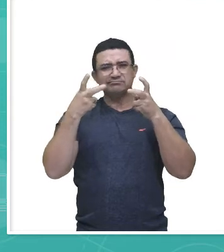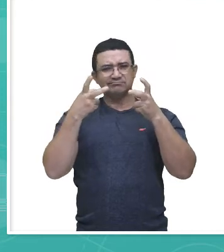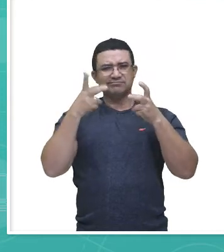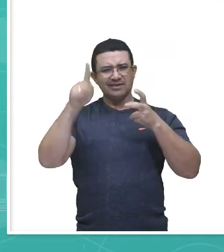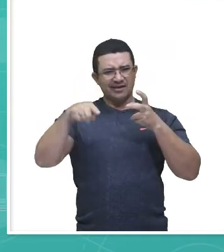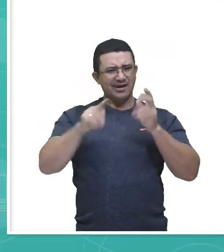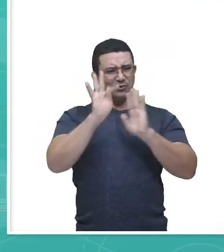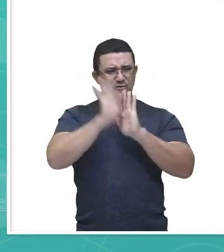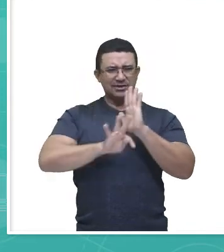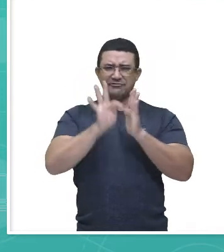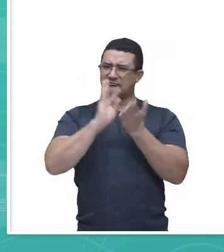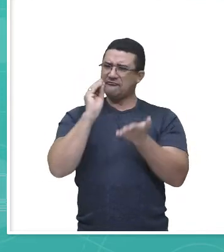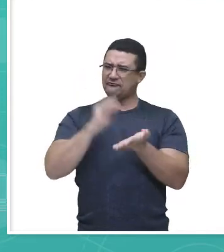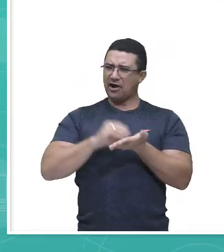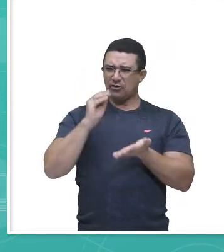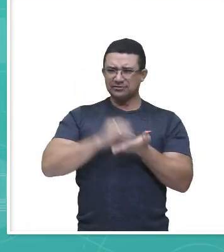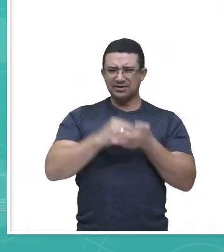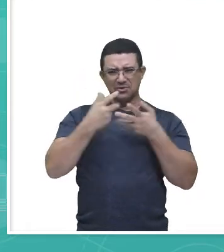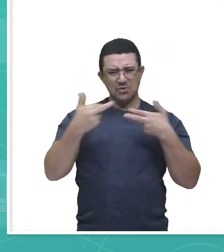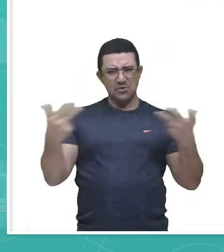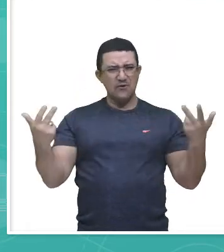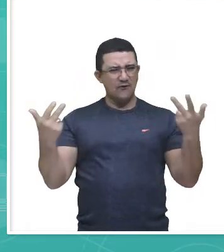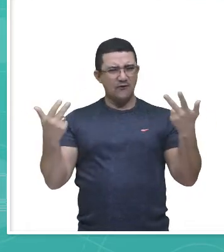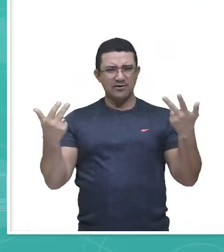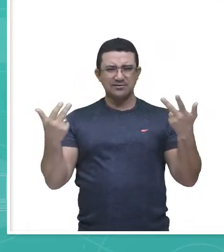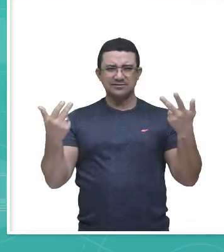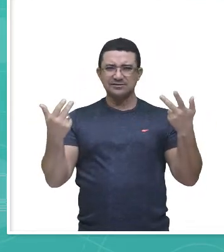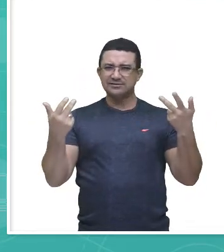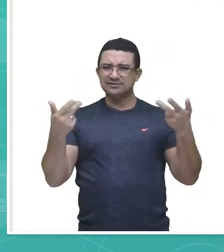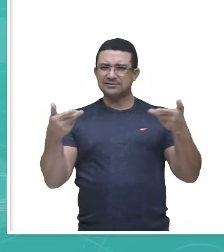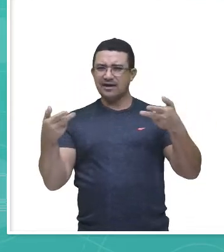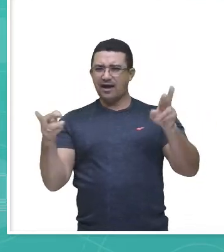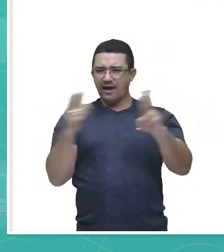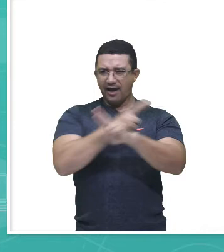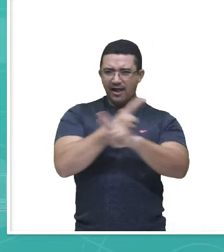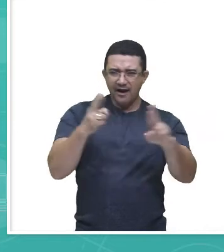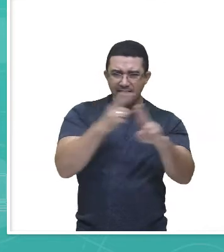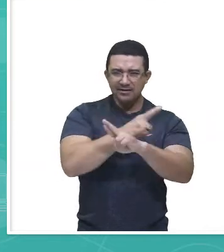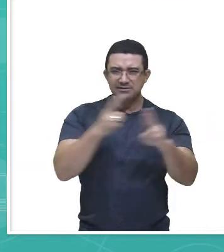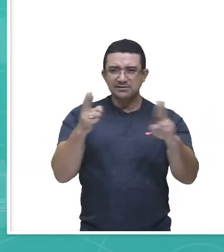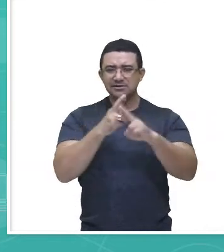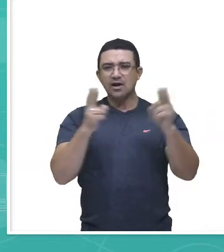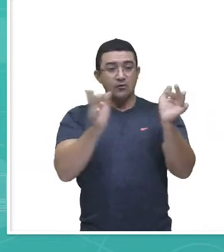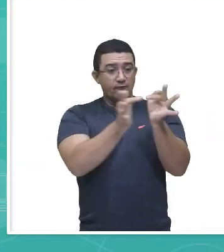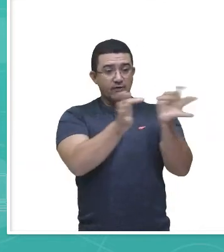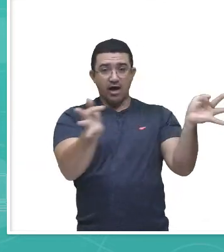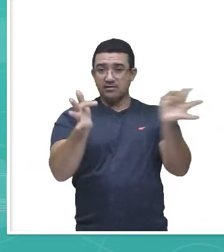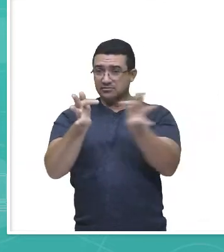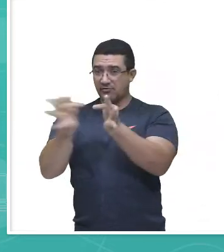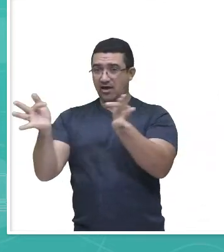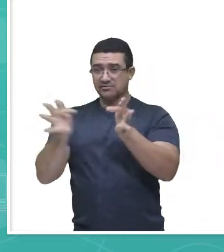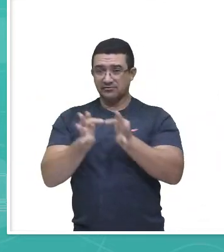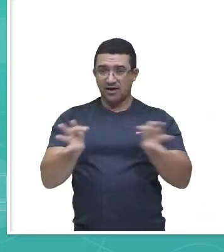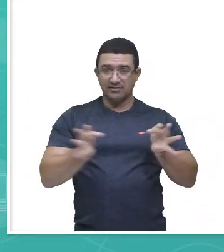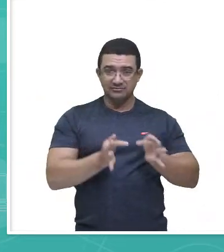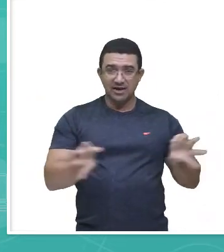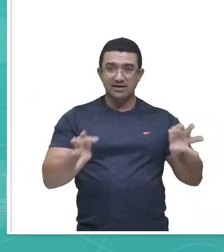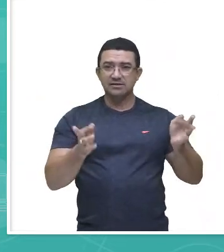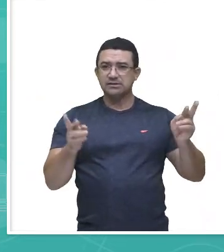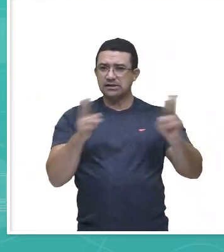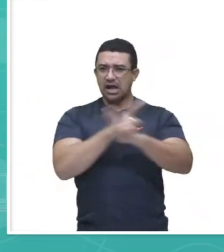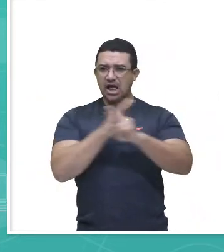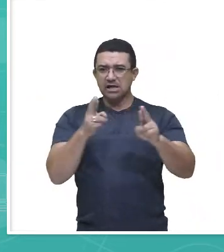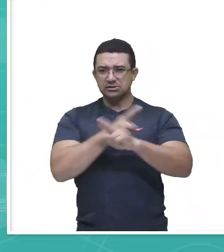Tá faltando alguma coisa para relacionar uma oração com a outra, para ele